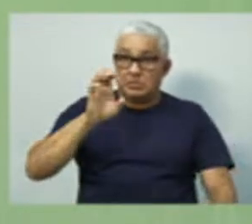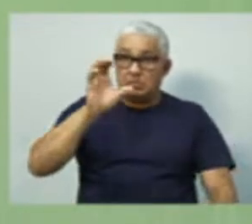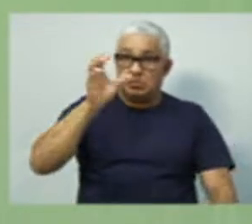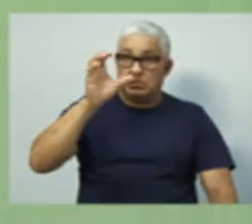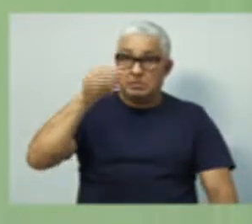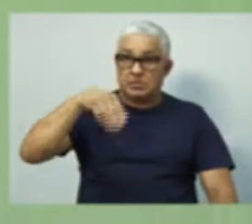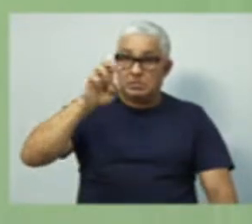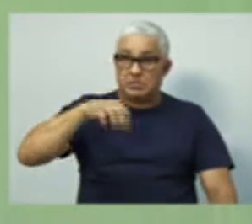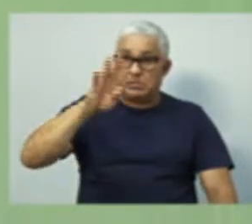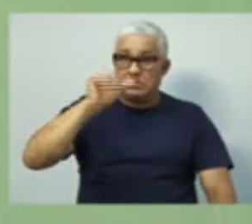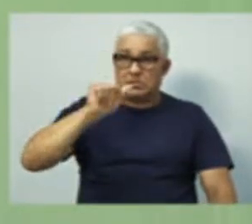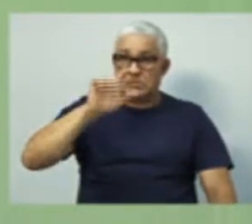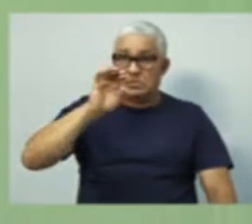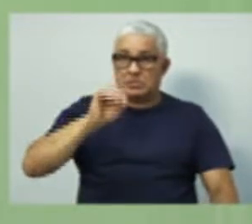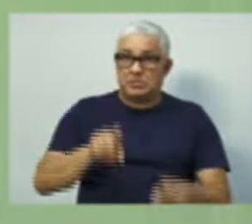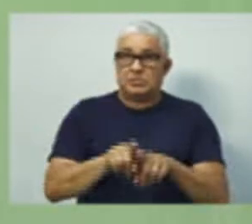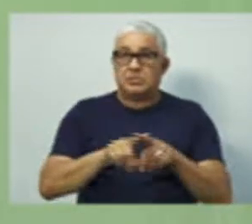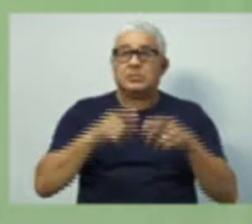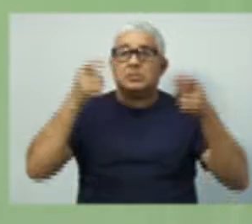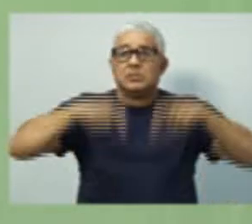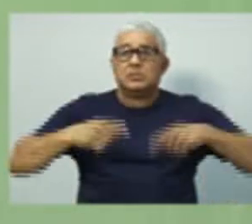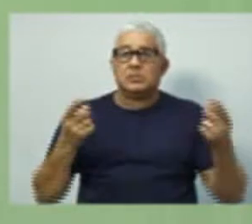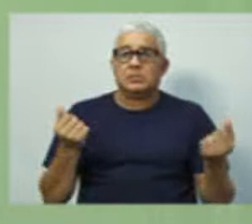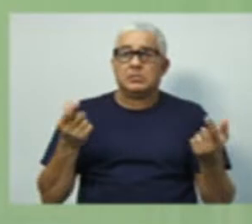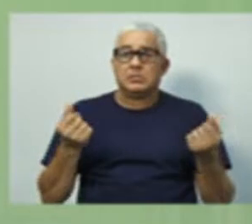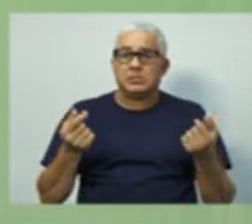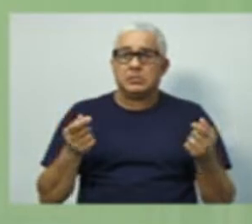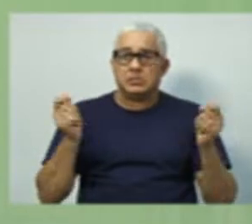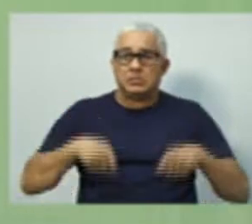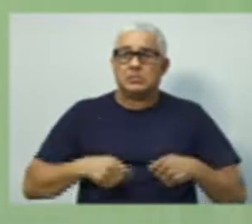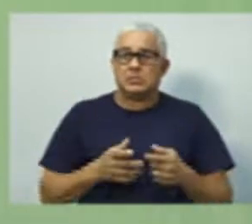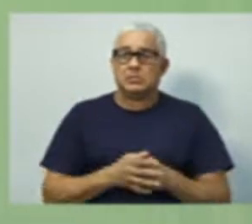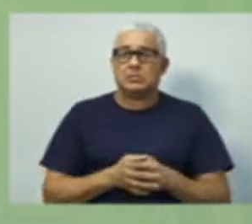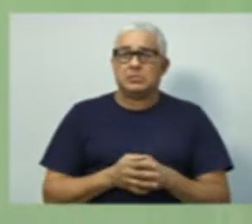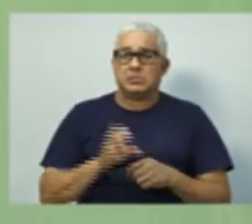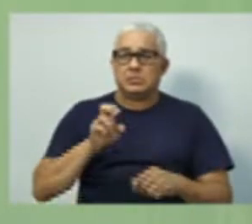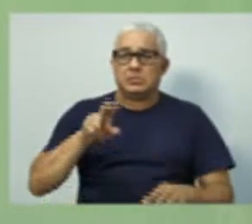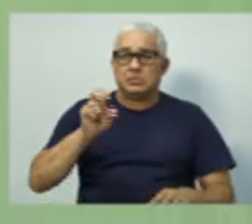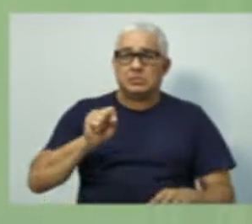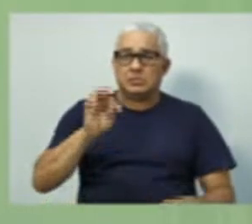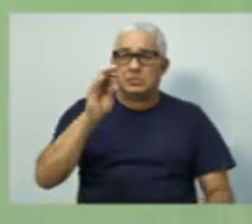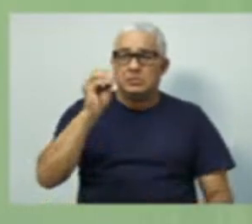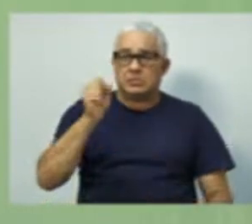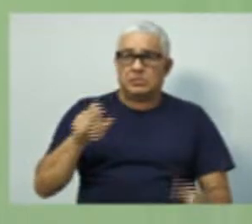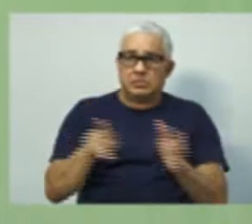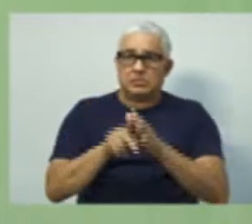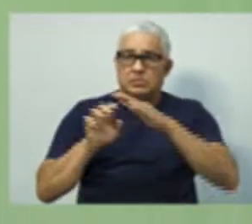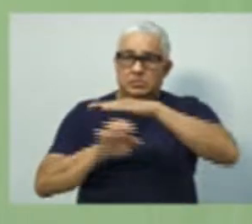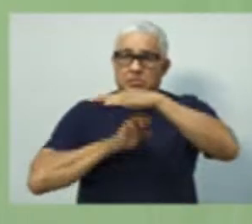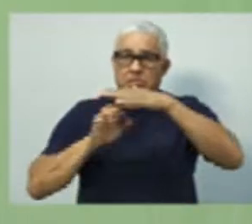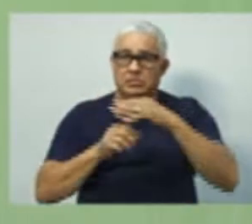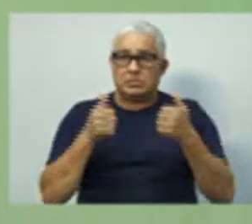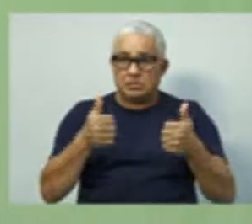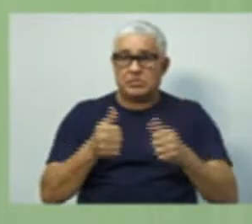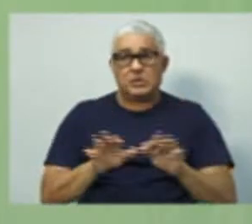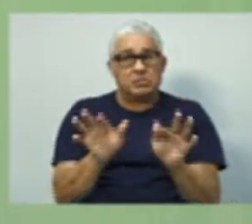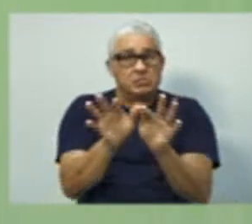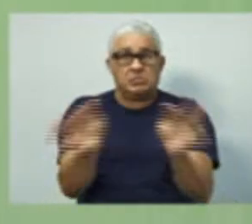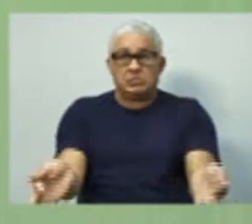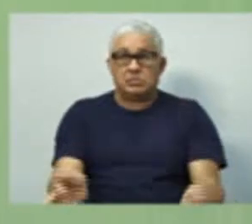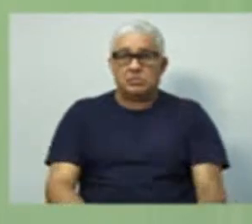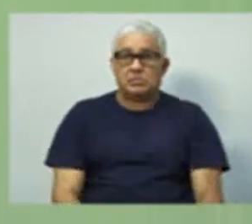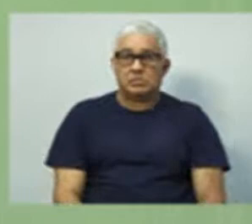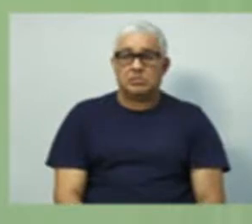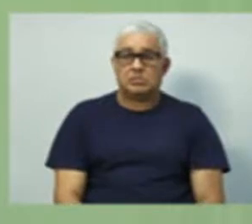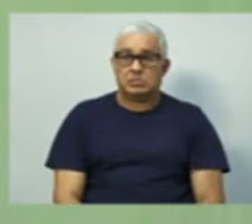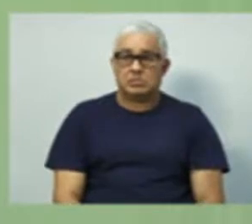definir isso, de onde vem o recurso, para que você arque com os custos da empresa, tá certo? Então, é muito simples, não